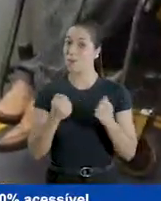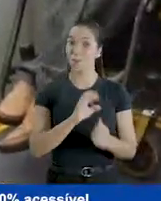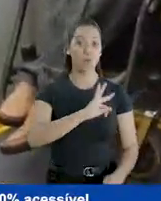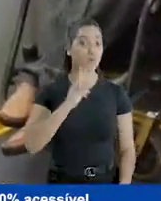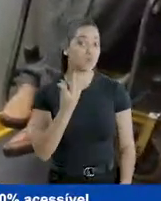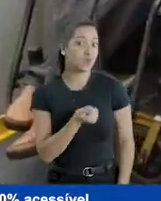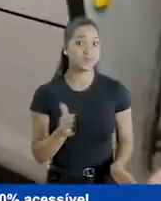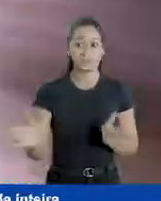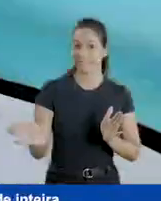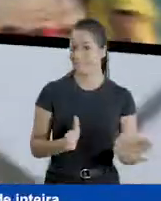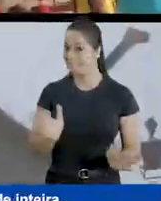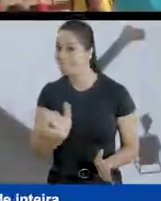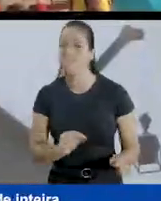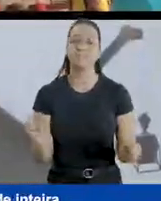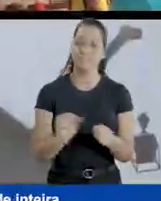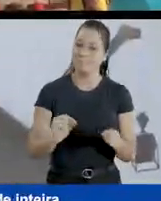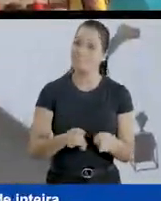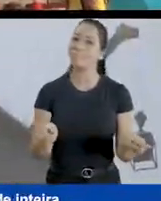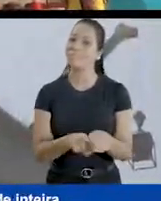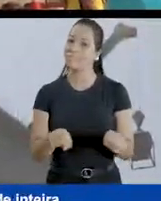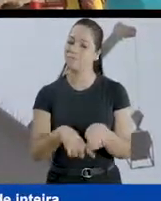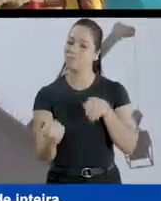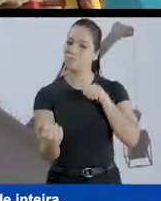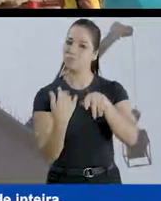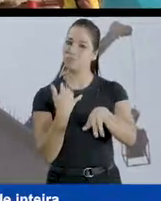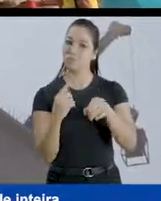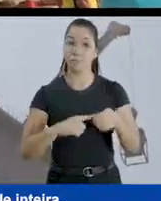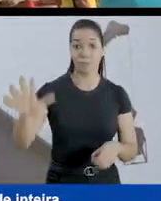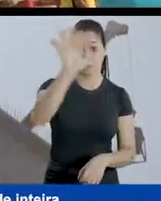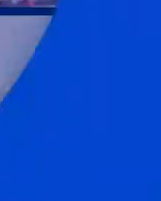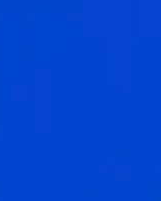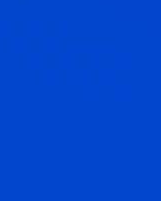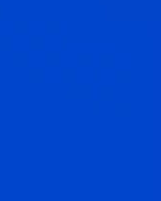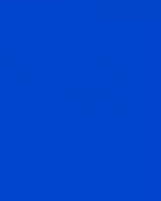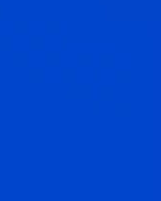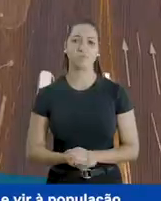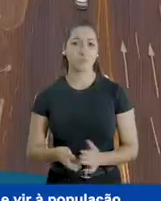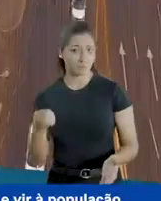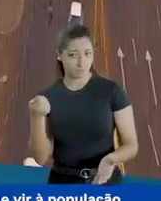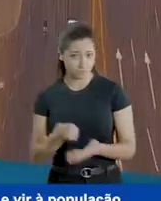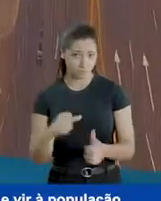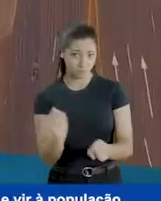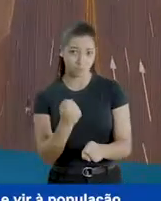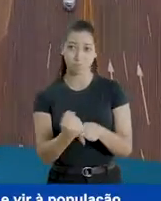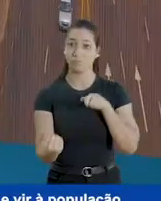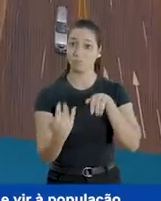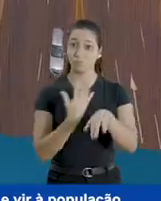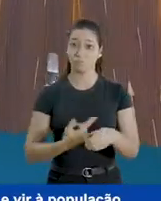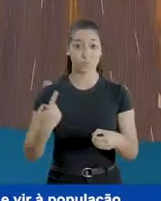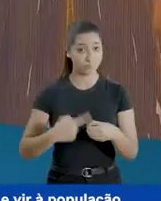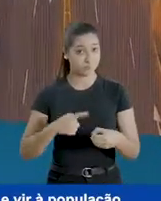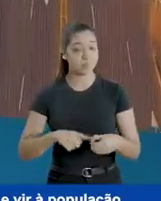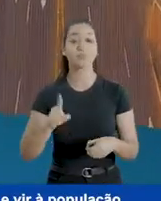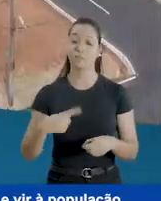frota 100% acessível e está realizando obras de mobilidade na cidade inteira. 11! Investir em mobilidade urbana é